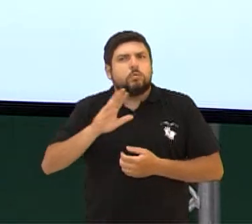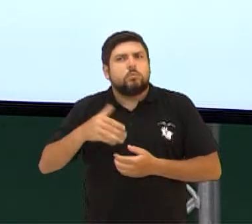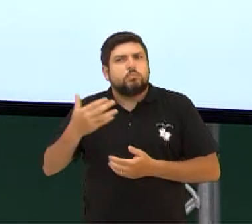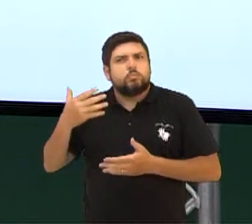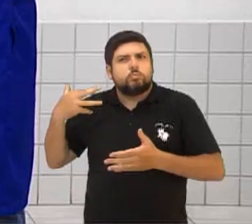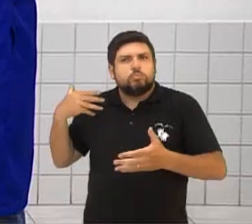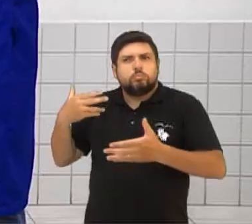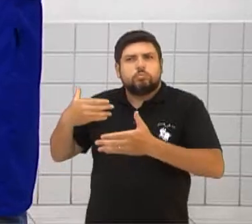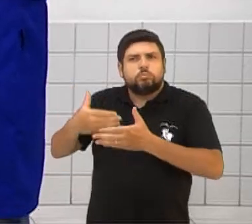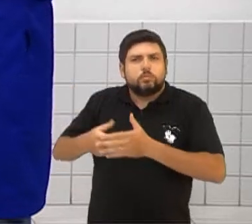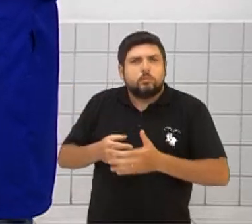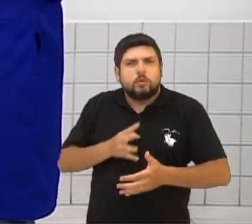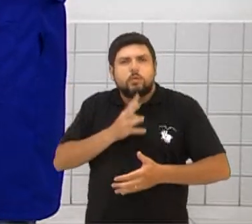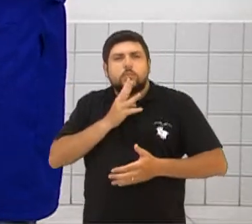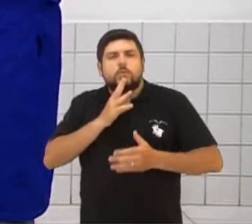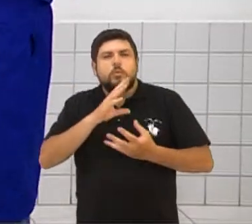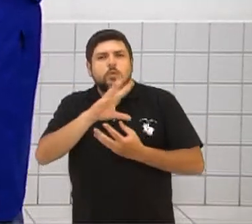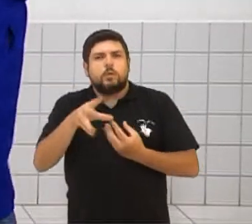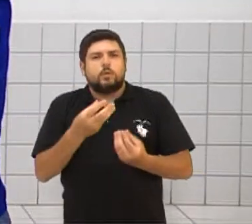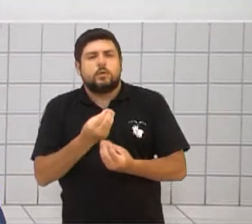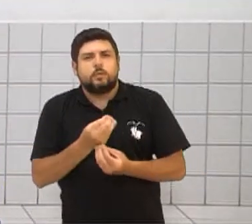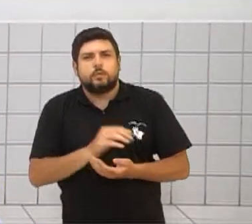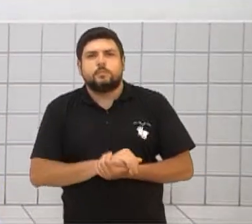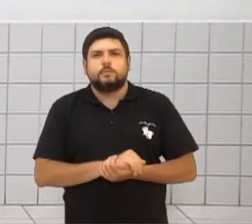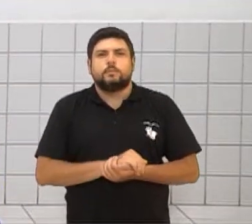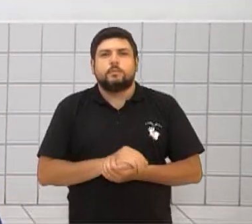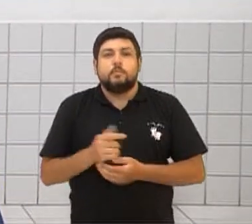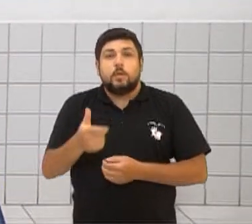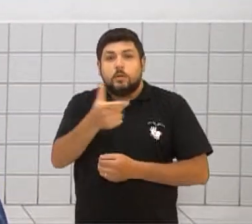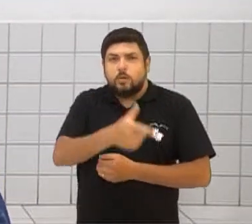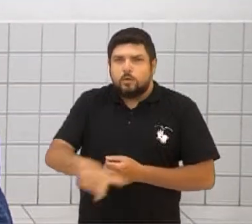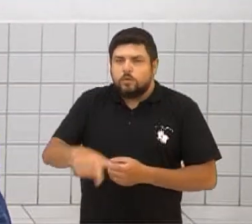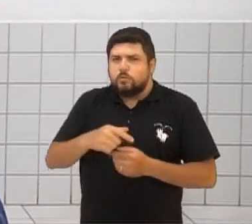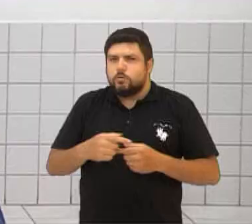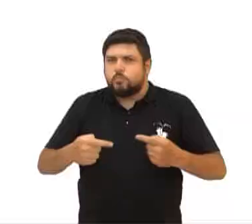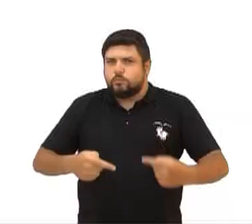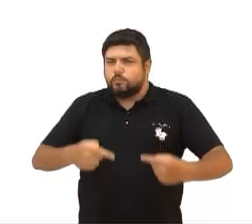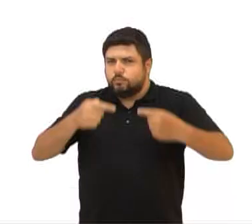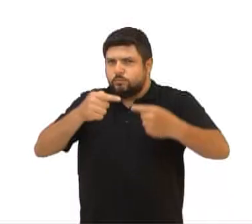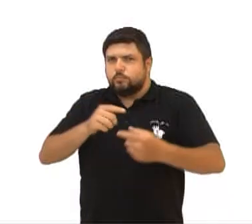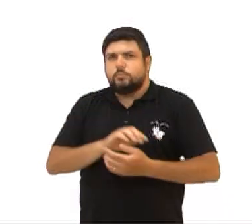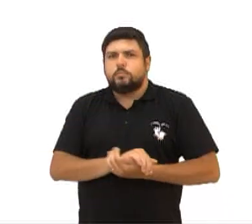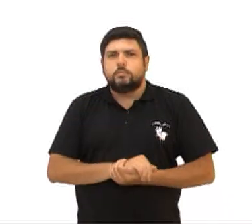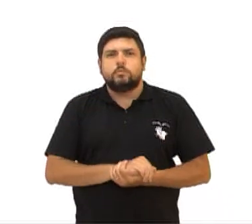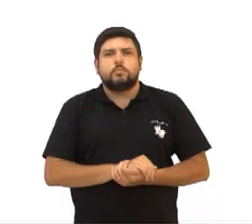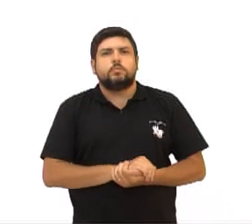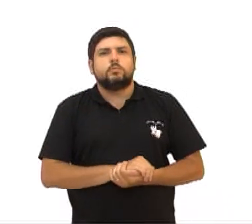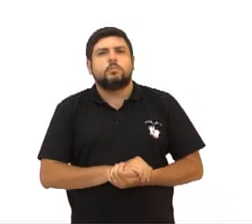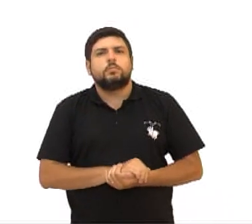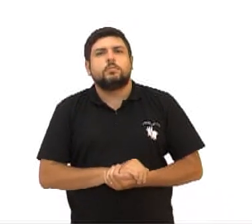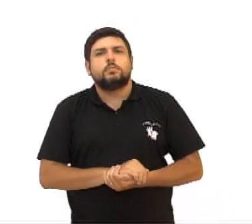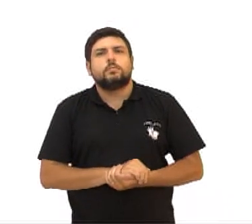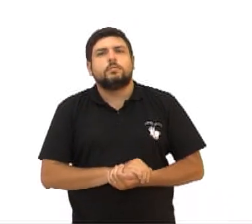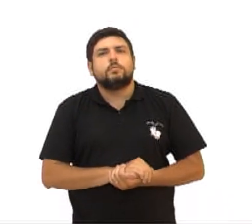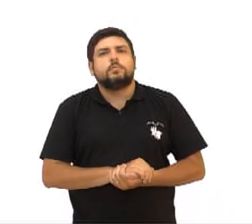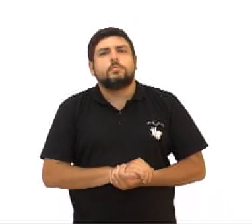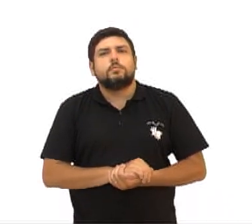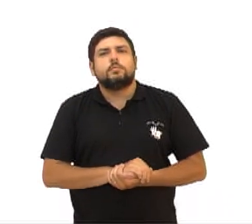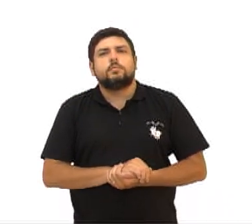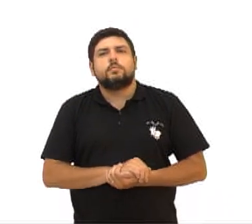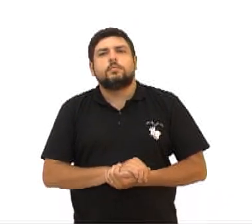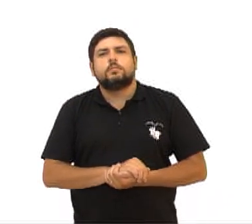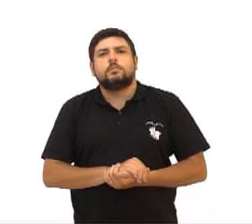mundo. Sim. Vamos para o quiz, professor? Mais um quiz para nós. Então vamos lá. Fábio, apresenta o quiz. A